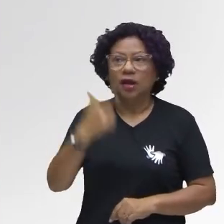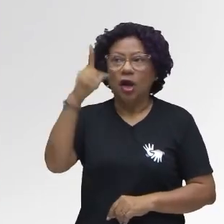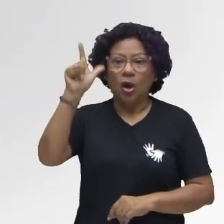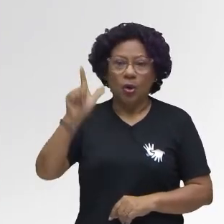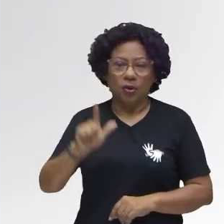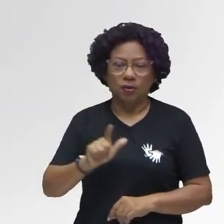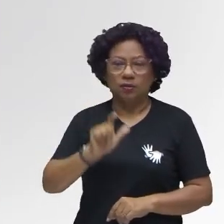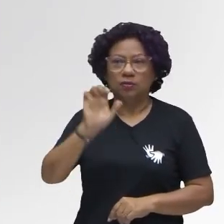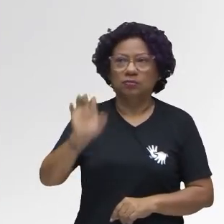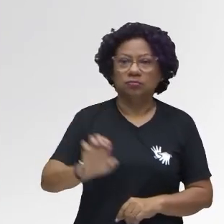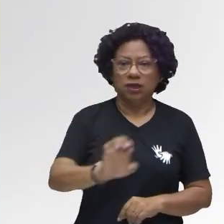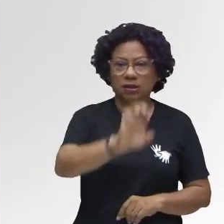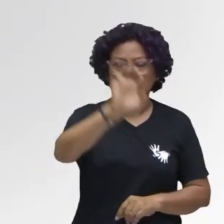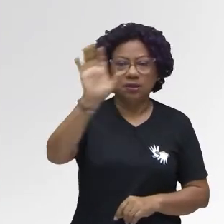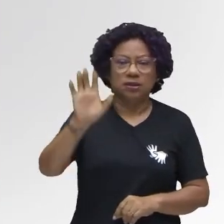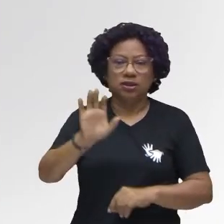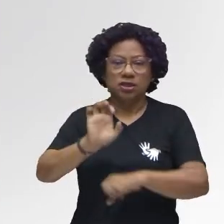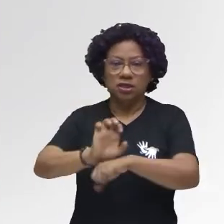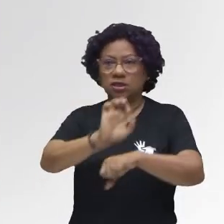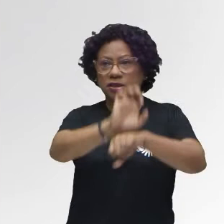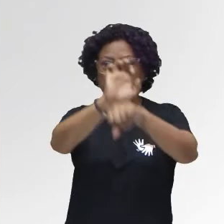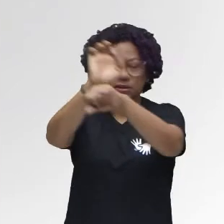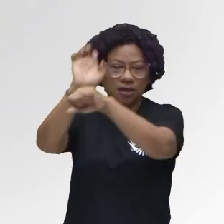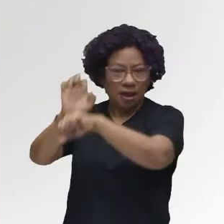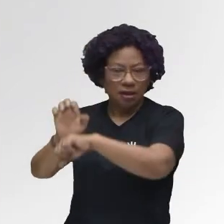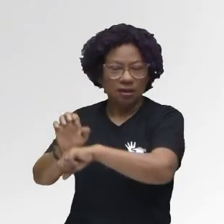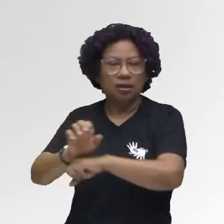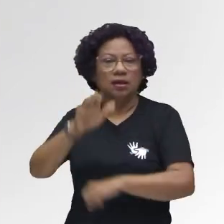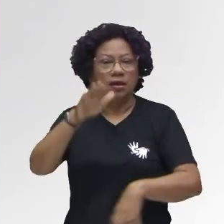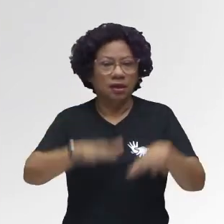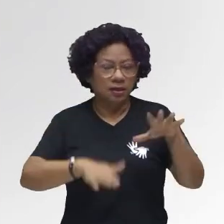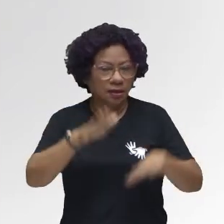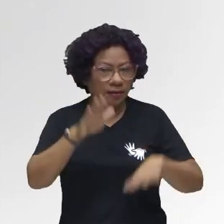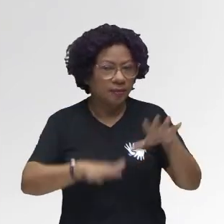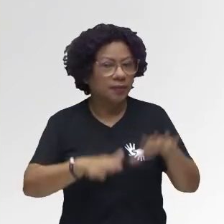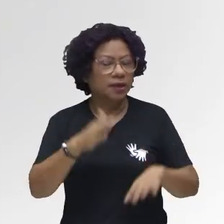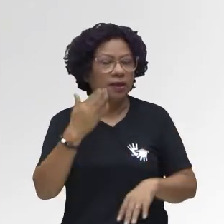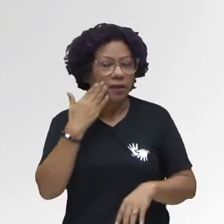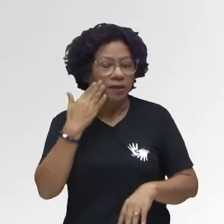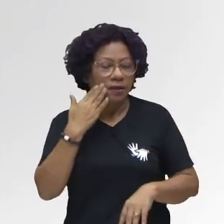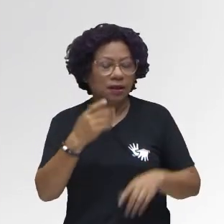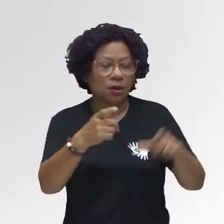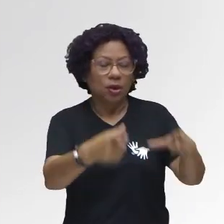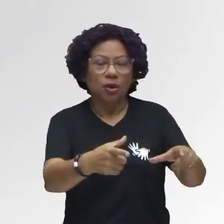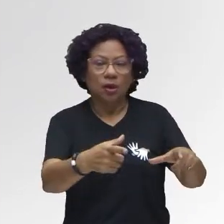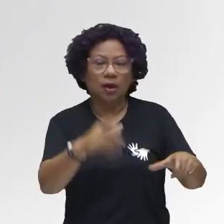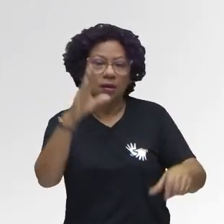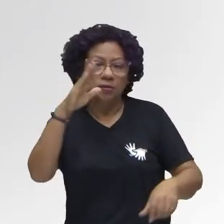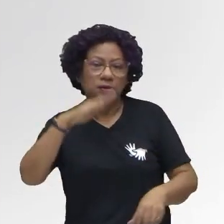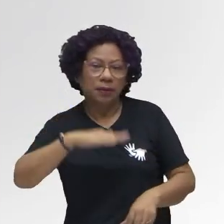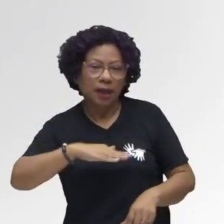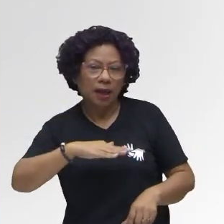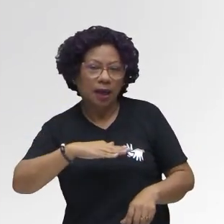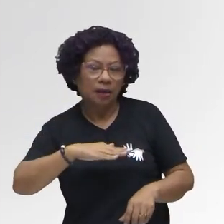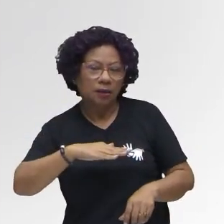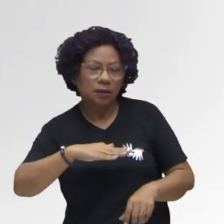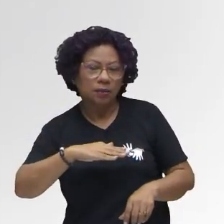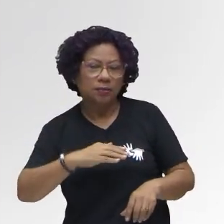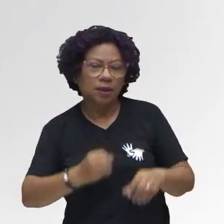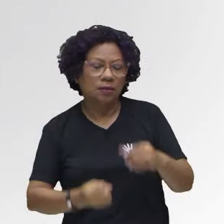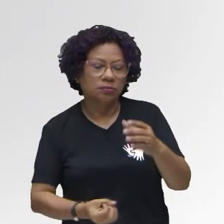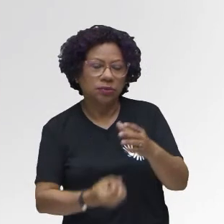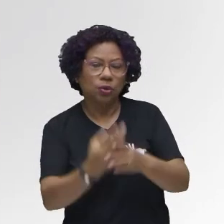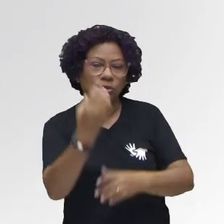aos incentivos fiscais, aos terrenos com preços mais acessíveis, ou seja, mais barato para se construir